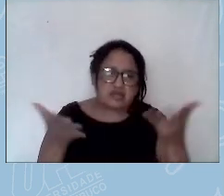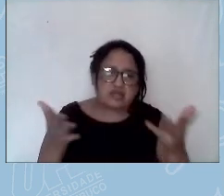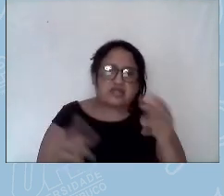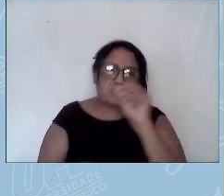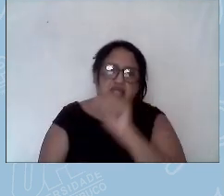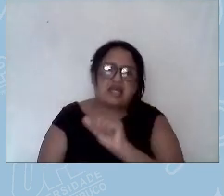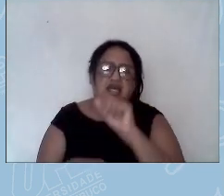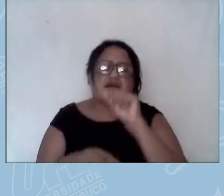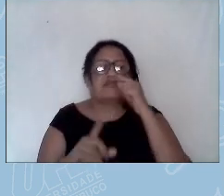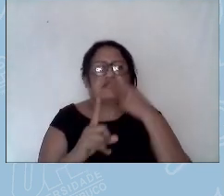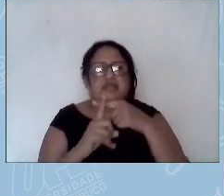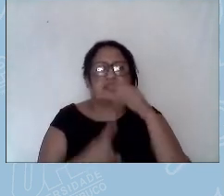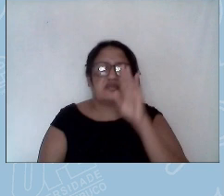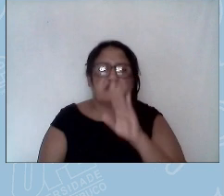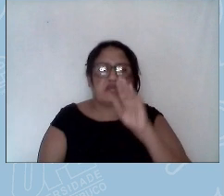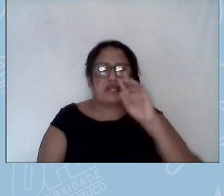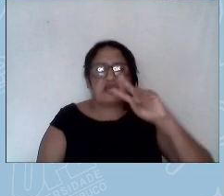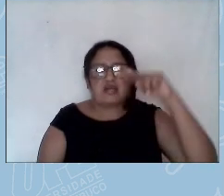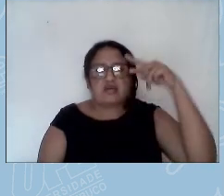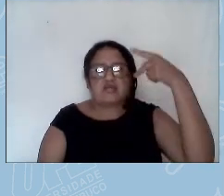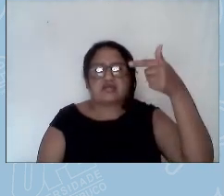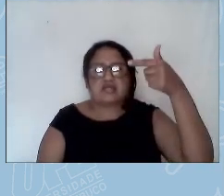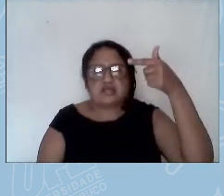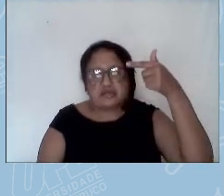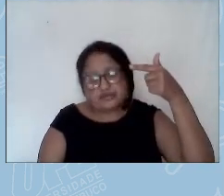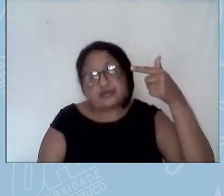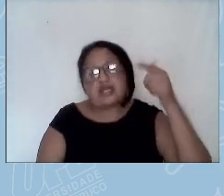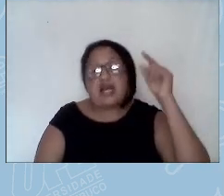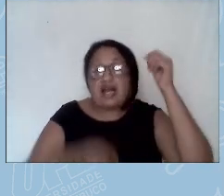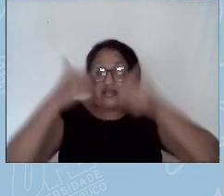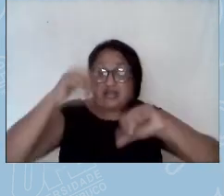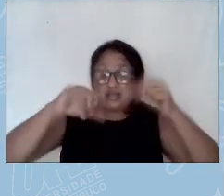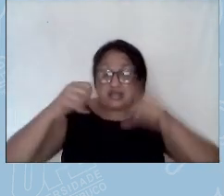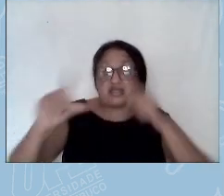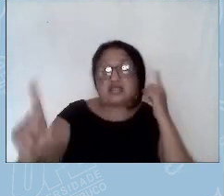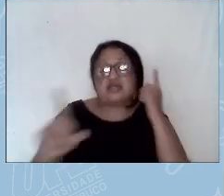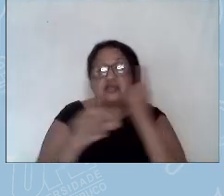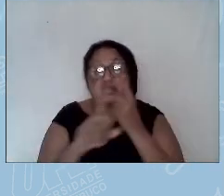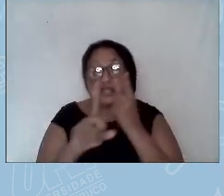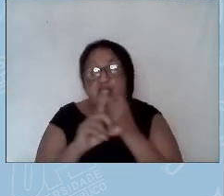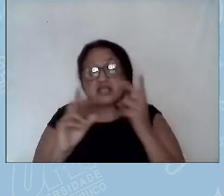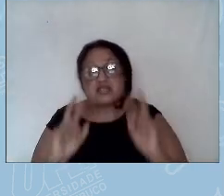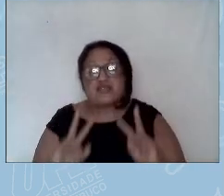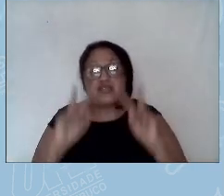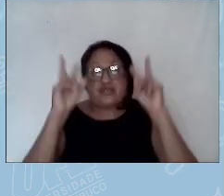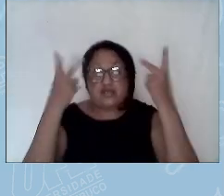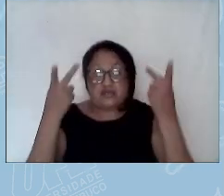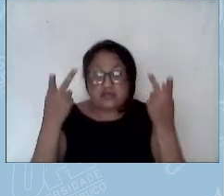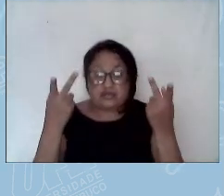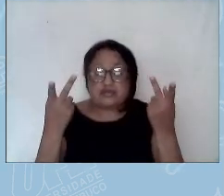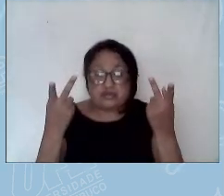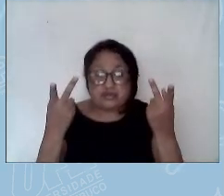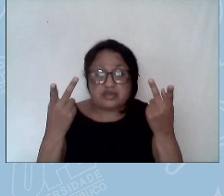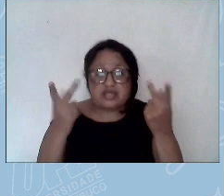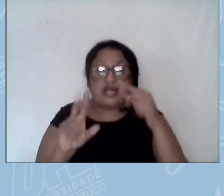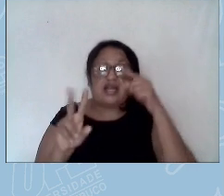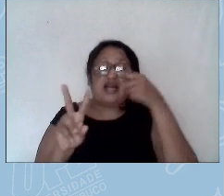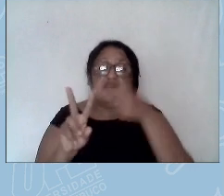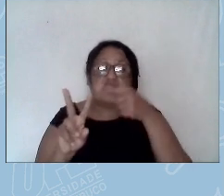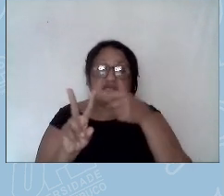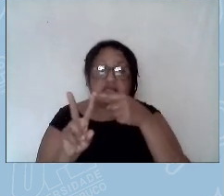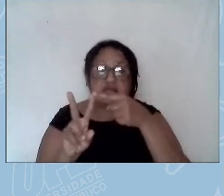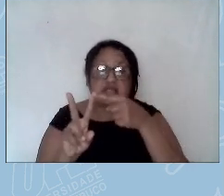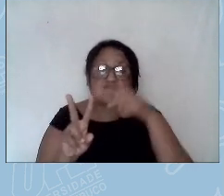B ao quadrado analisasse e encontrasse o valor da expressão raiz quadrada de